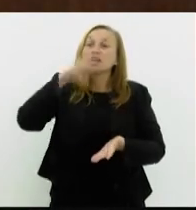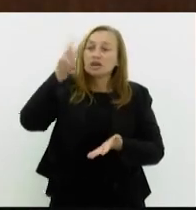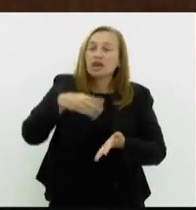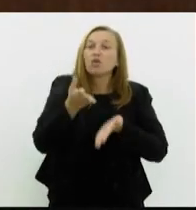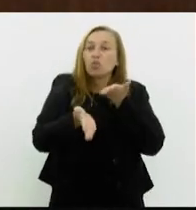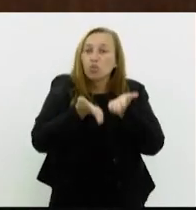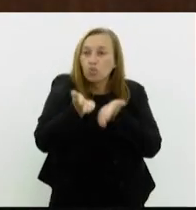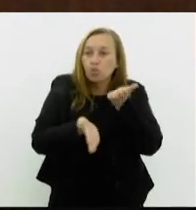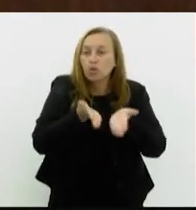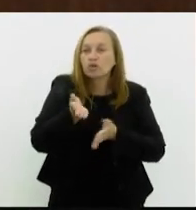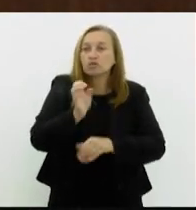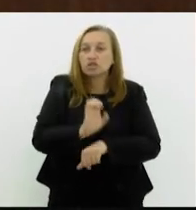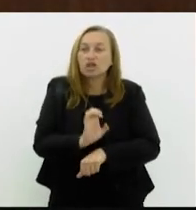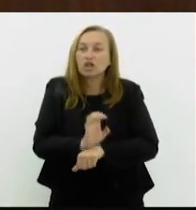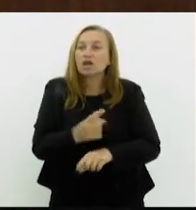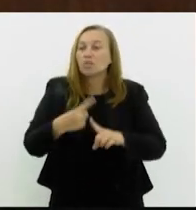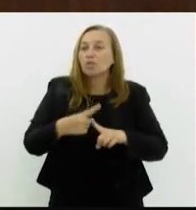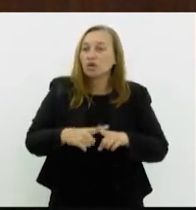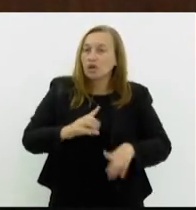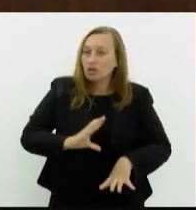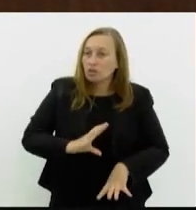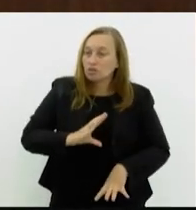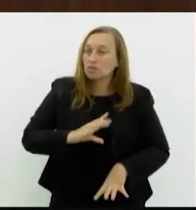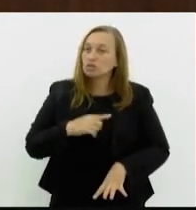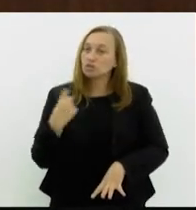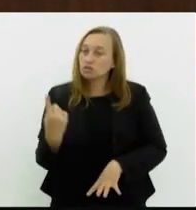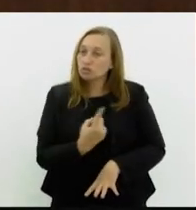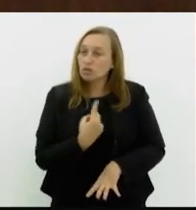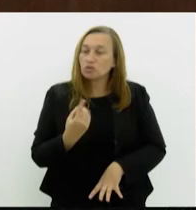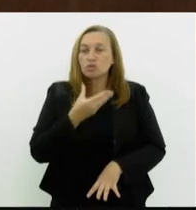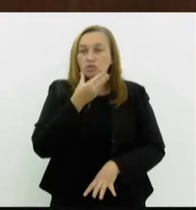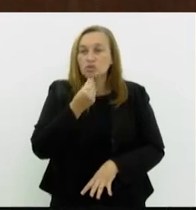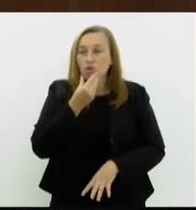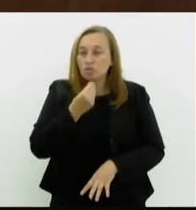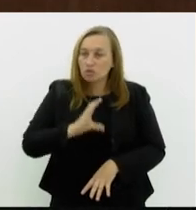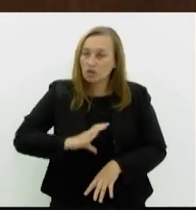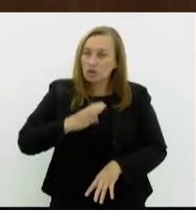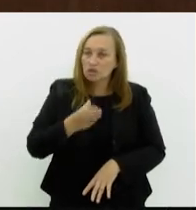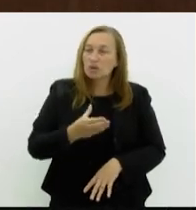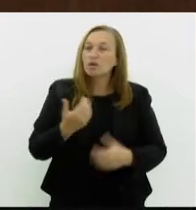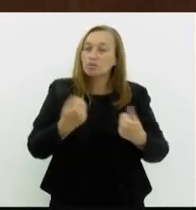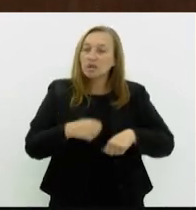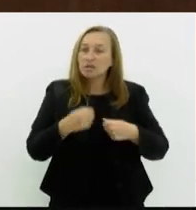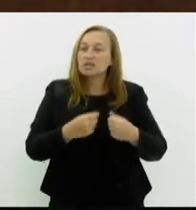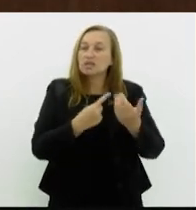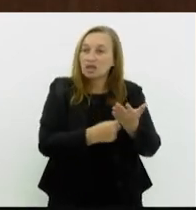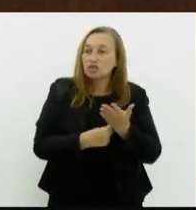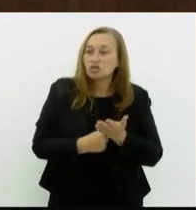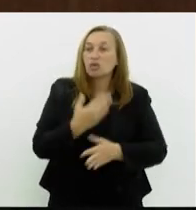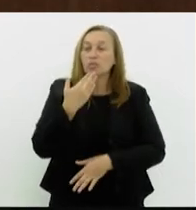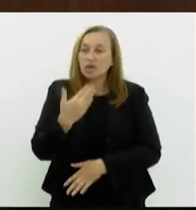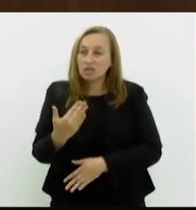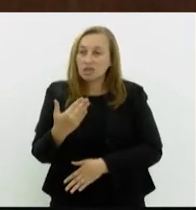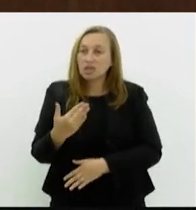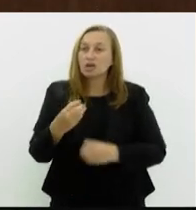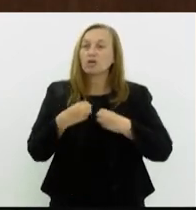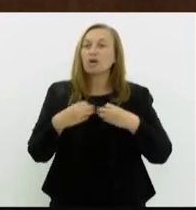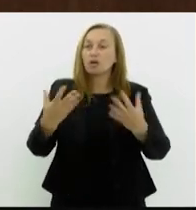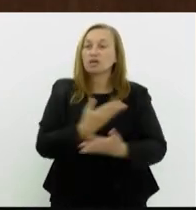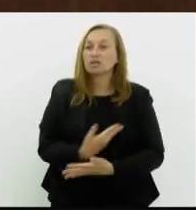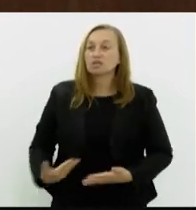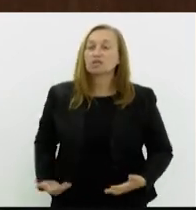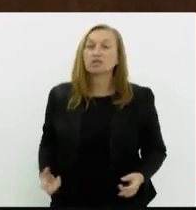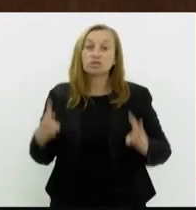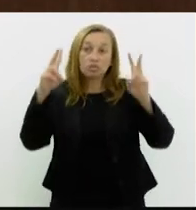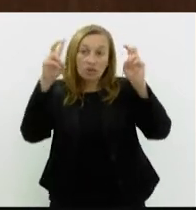Estado, porque os nossos heróis estão precisando de ajuda. Então, vou dar uma entrada agora, vou fazer uma indicação, vou pedir uma audiência pública a respeito,